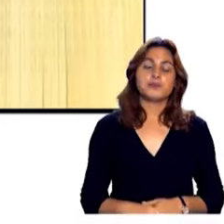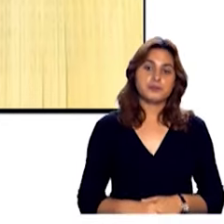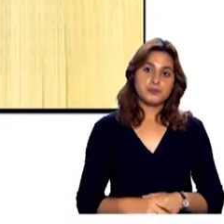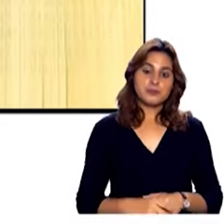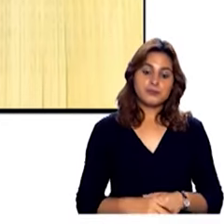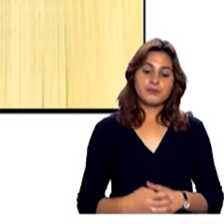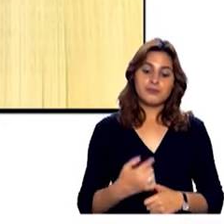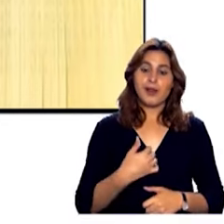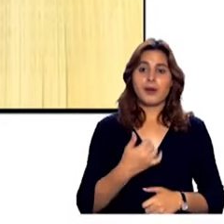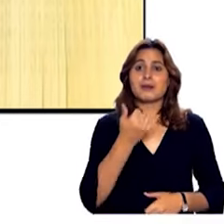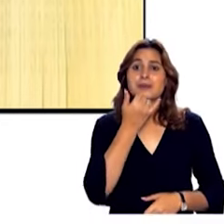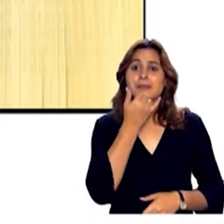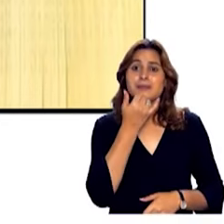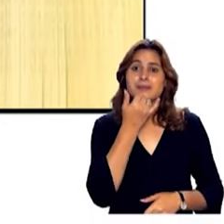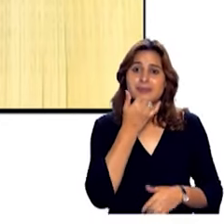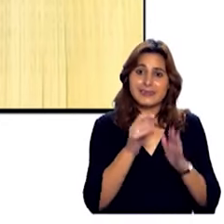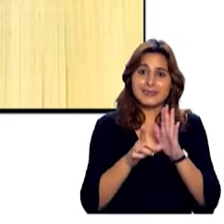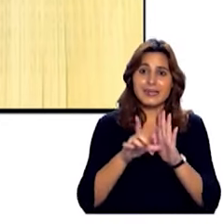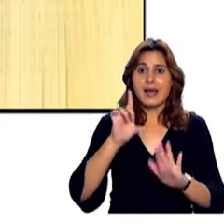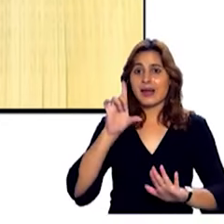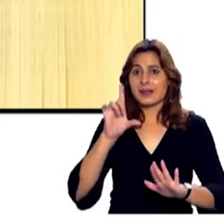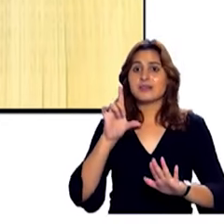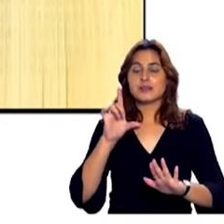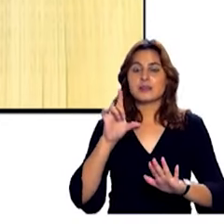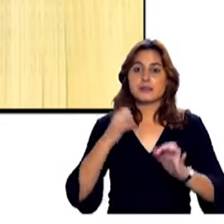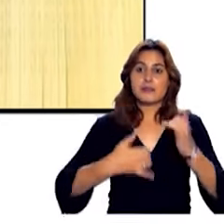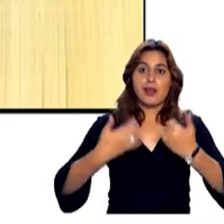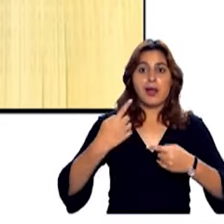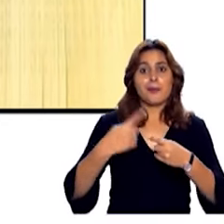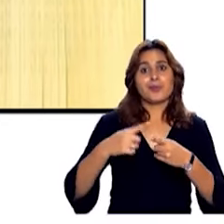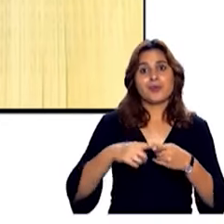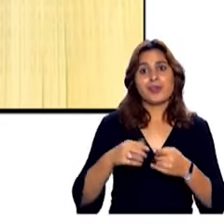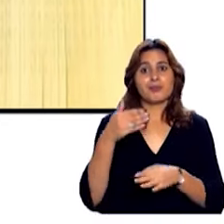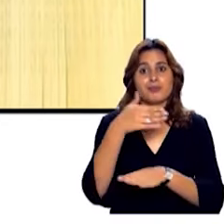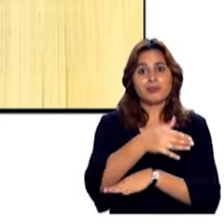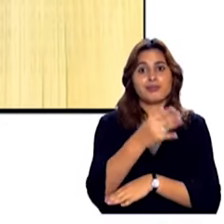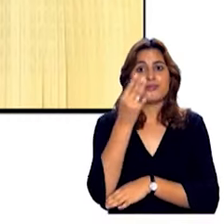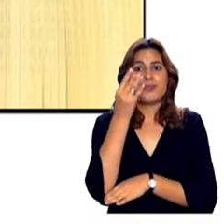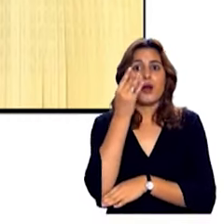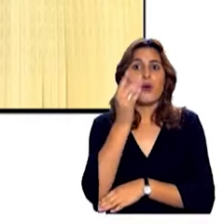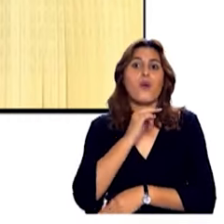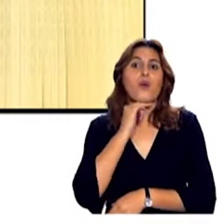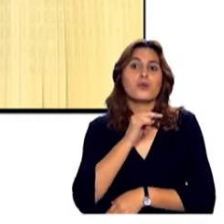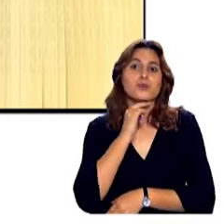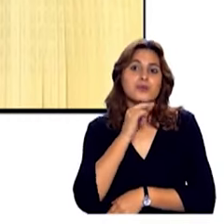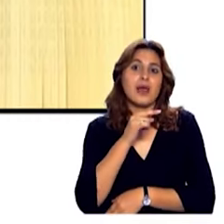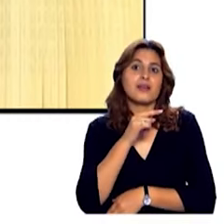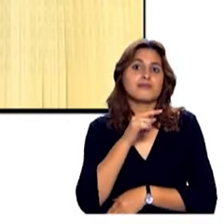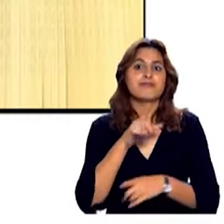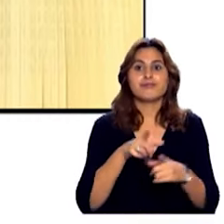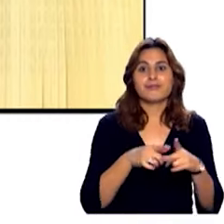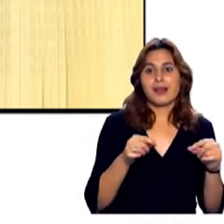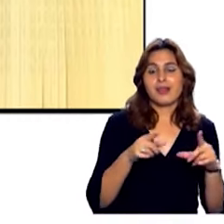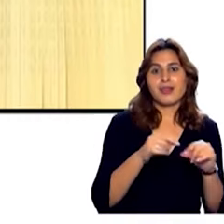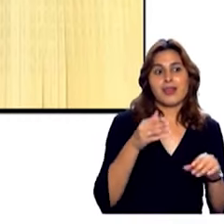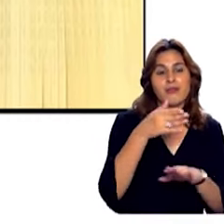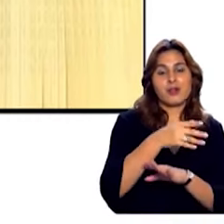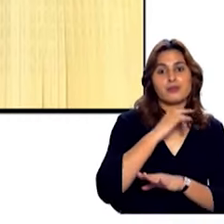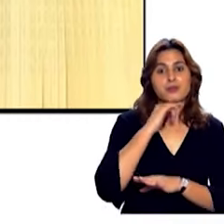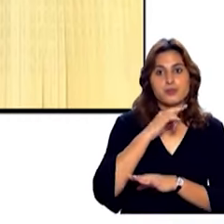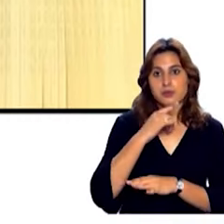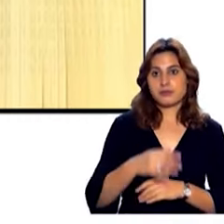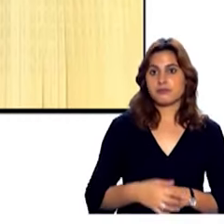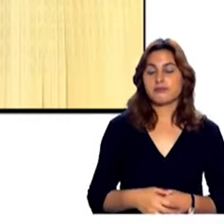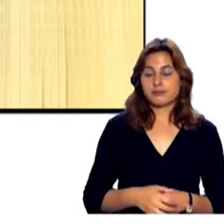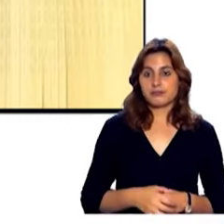desculpo Anes antes de todo por não estar pessoalmente eh a Brasília infelizmente enquanto eu